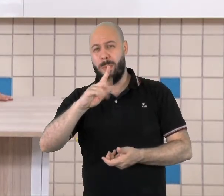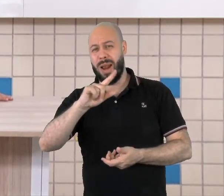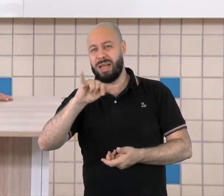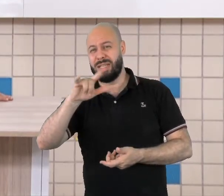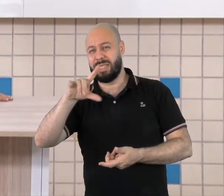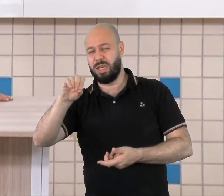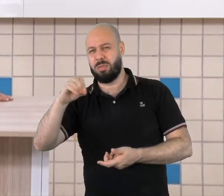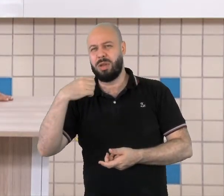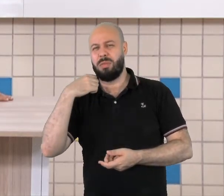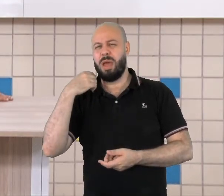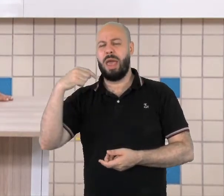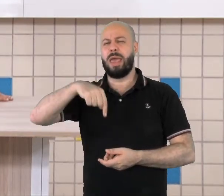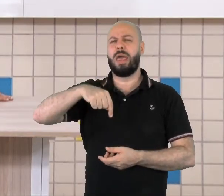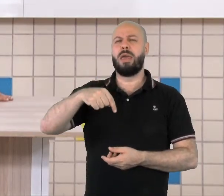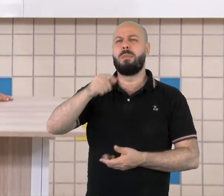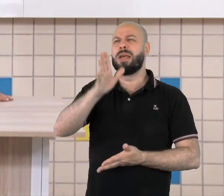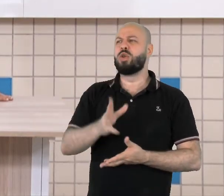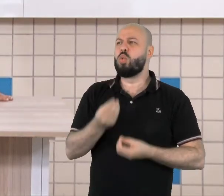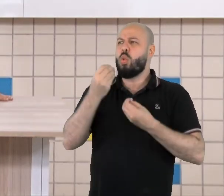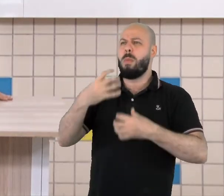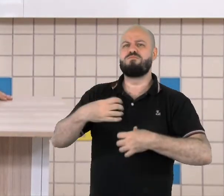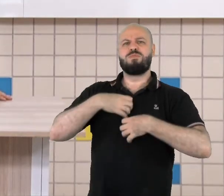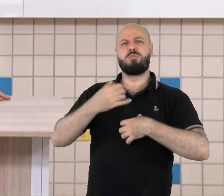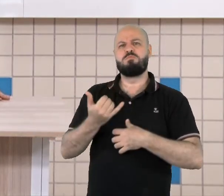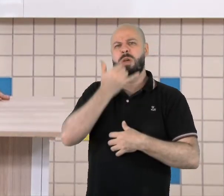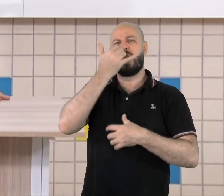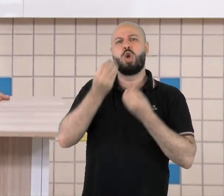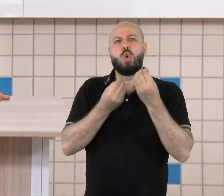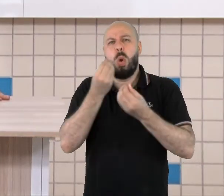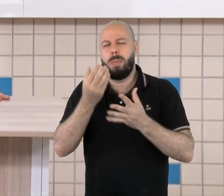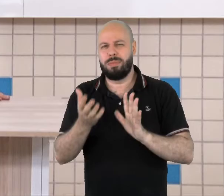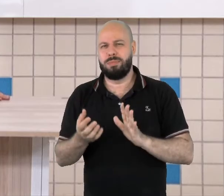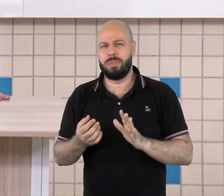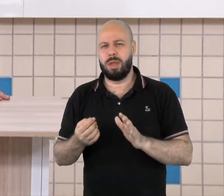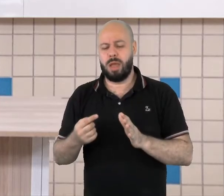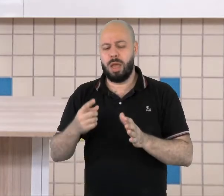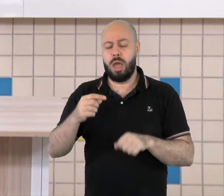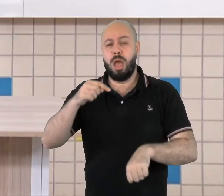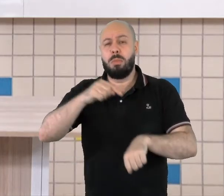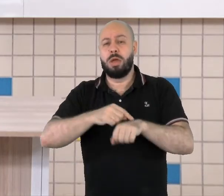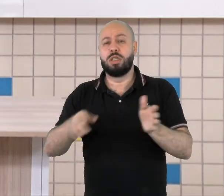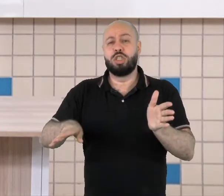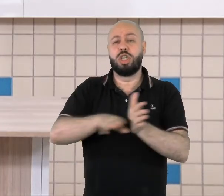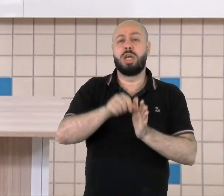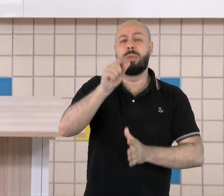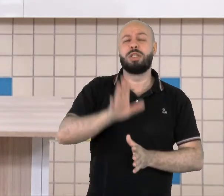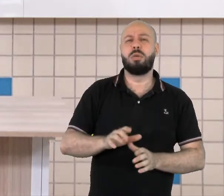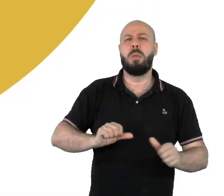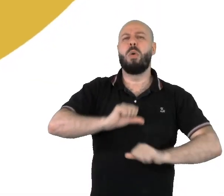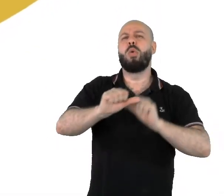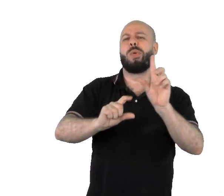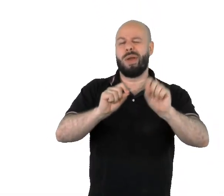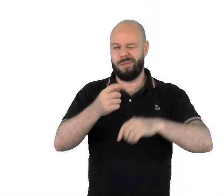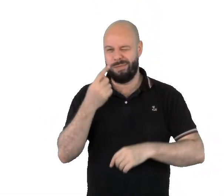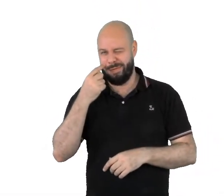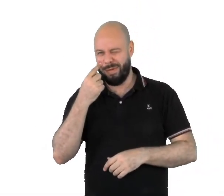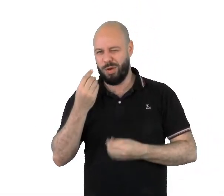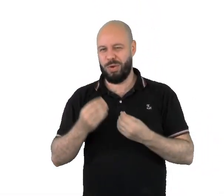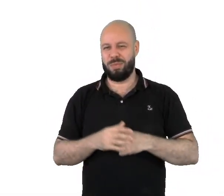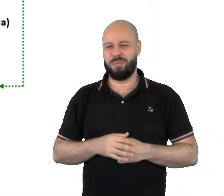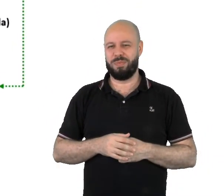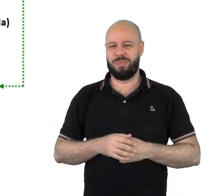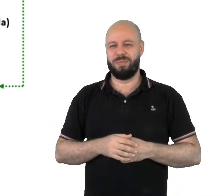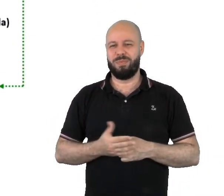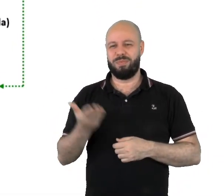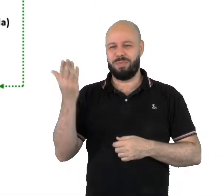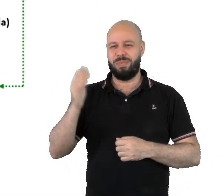atingir o território brasileiro, quando que ela chega aqui? E o que ela muda no nosso território? Vamos ver o esqueminha que eu montei para